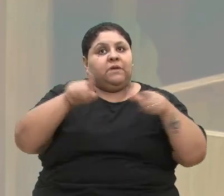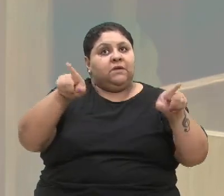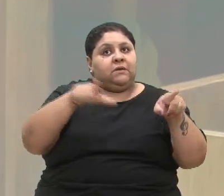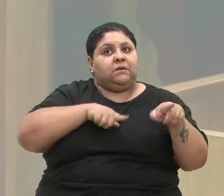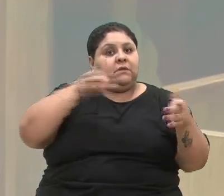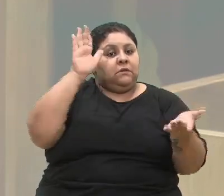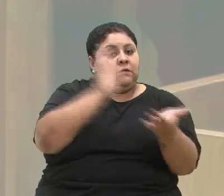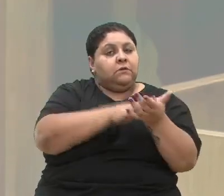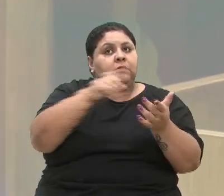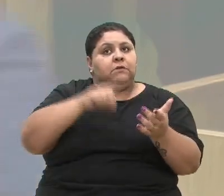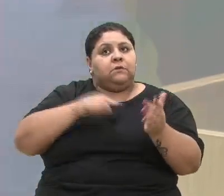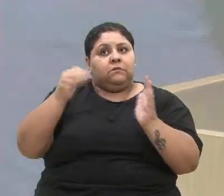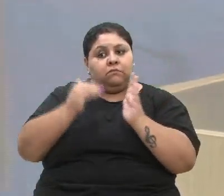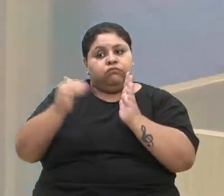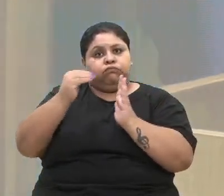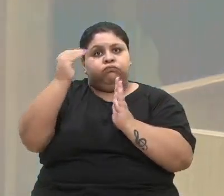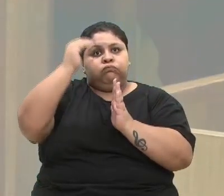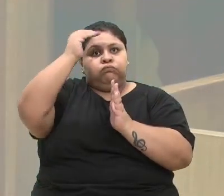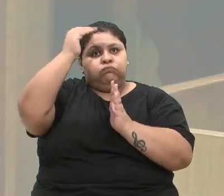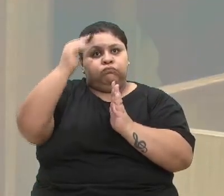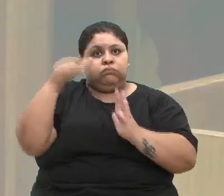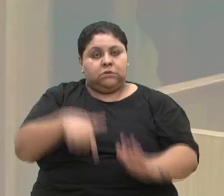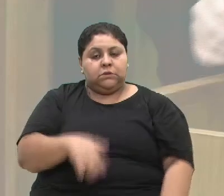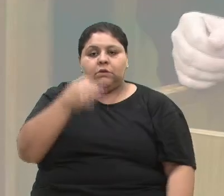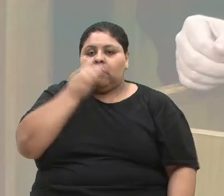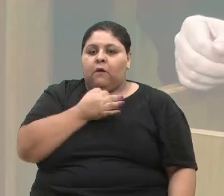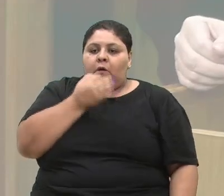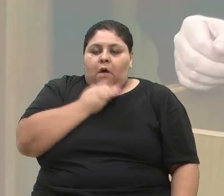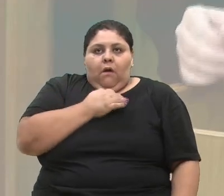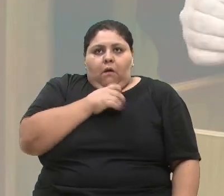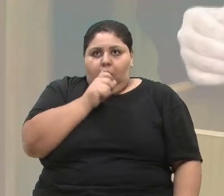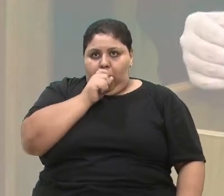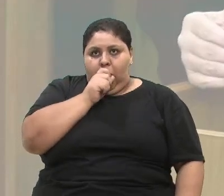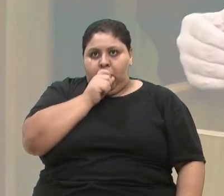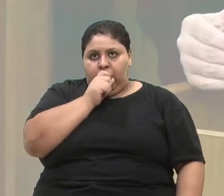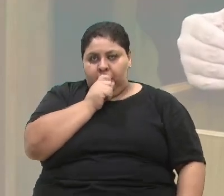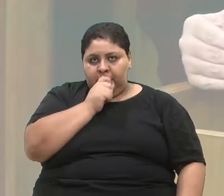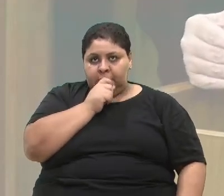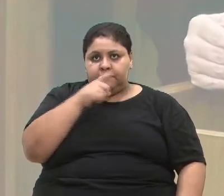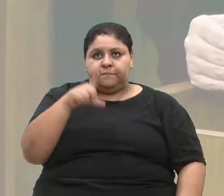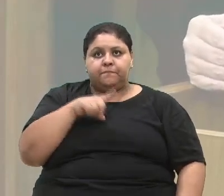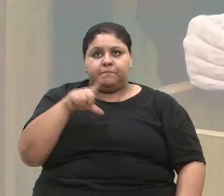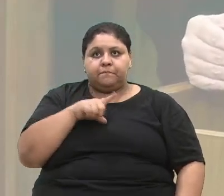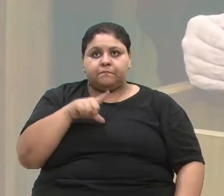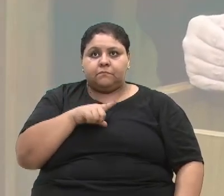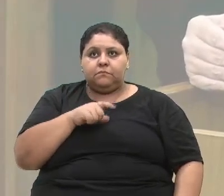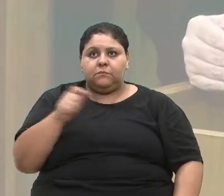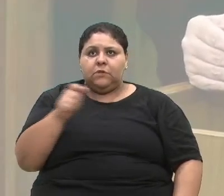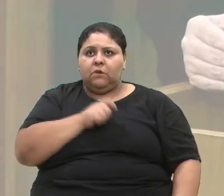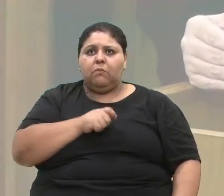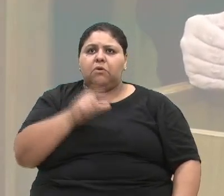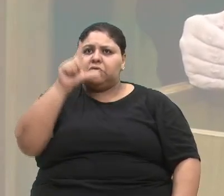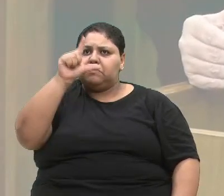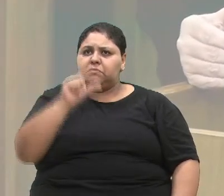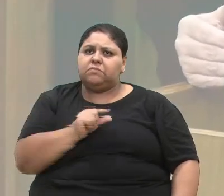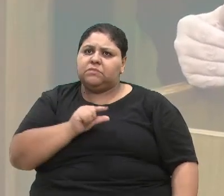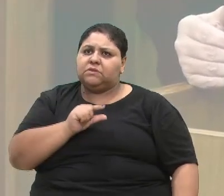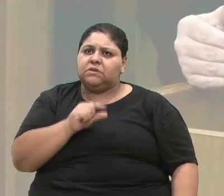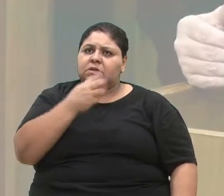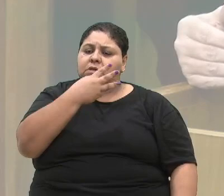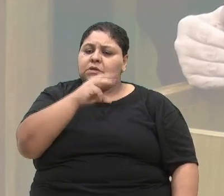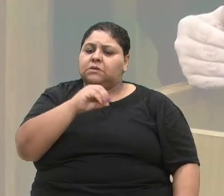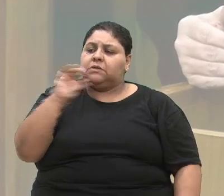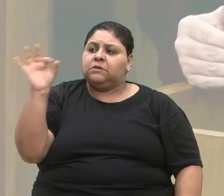que aumentar a telemedicina em Caxias do Sul. Eu não sei, mas eu posso estimar uma redução de